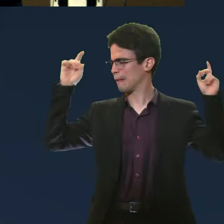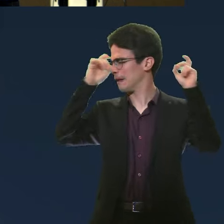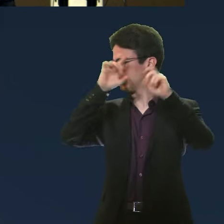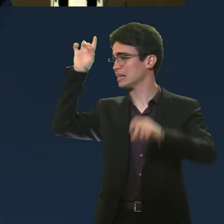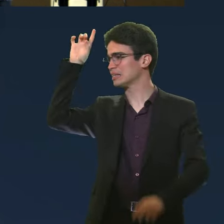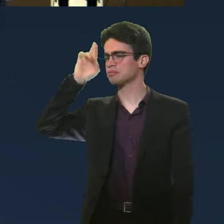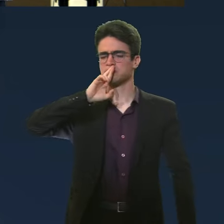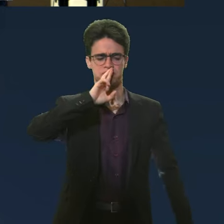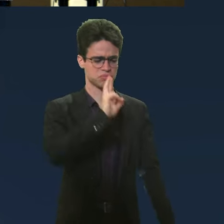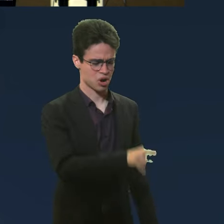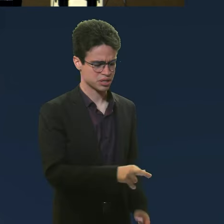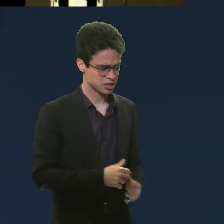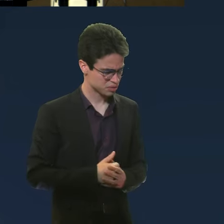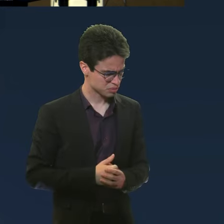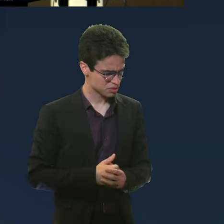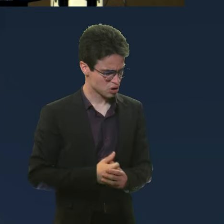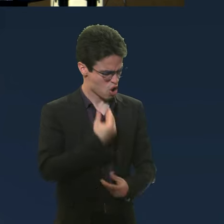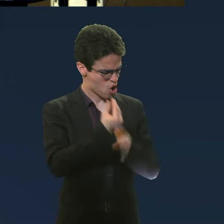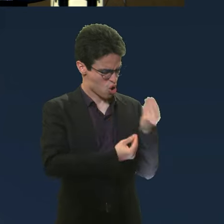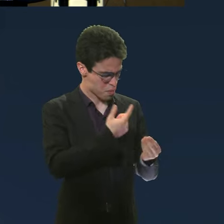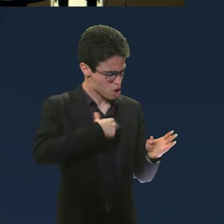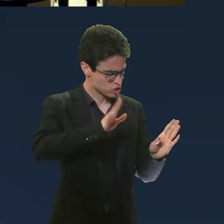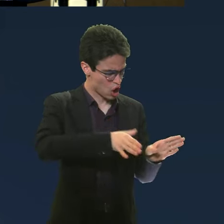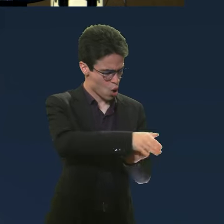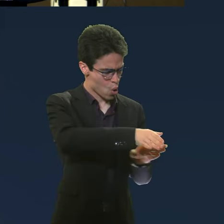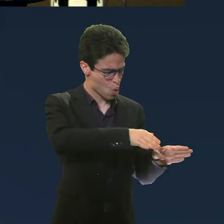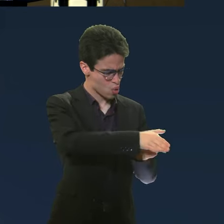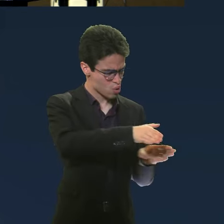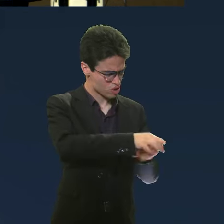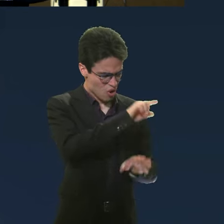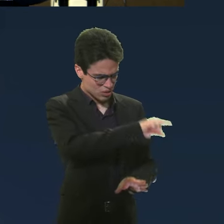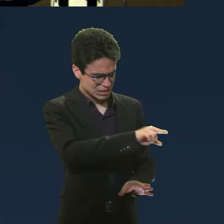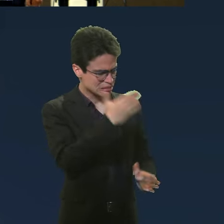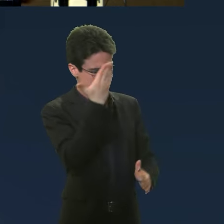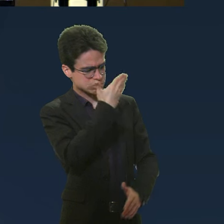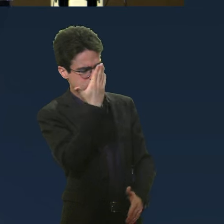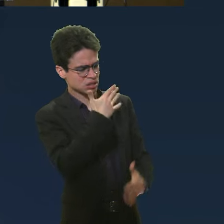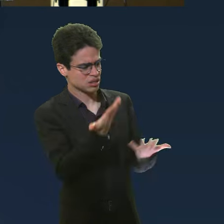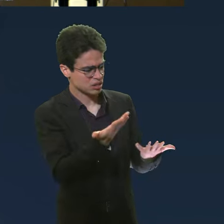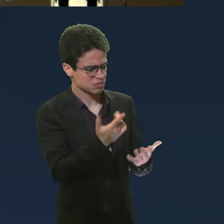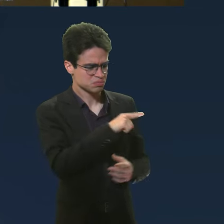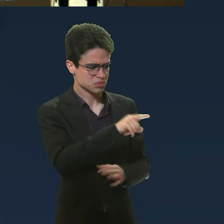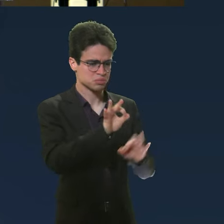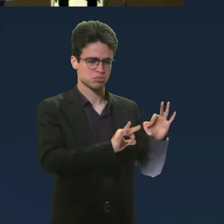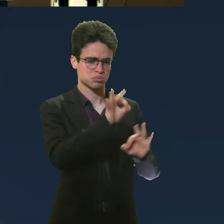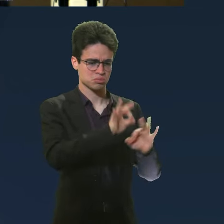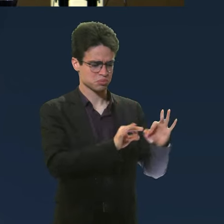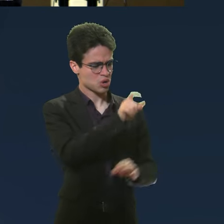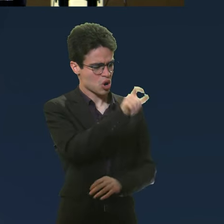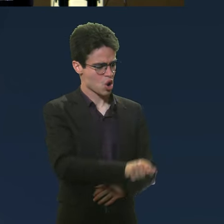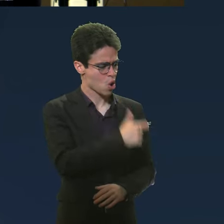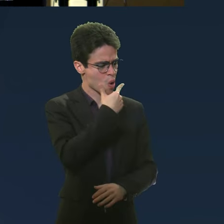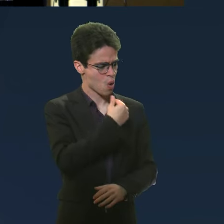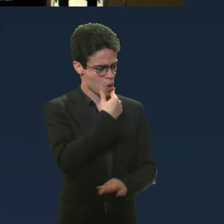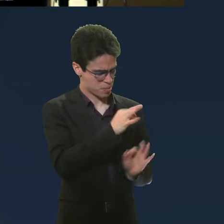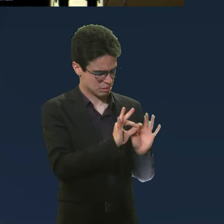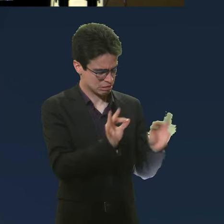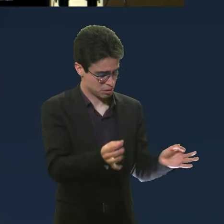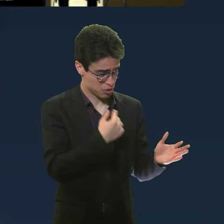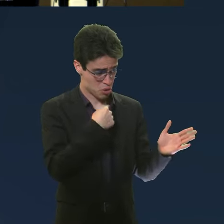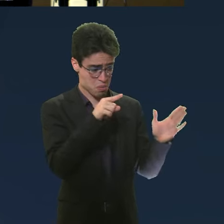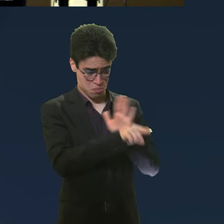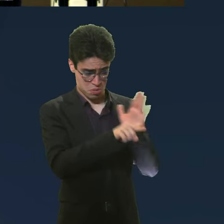quem é esse que obscurece o meu conselho com palavras sem conhecimento? Prepare-se como simples homem, vou fazer-lhes perguntas e